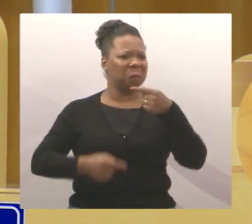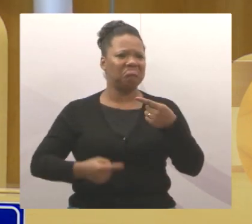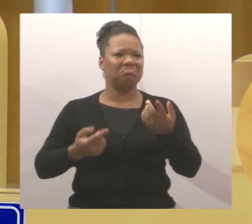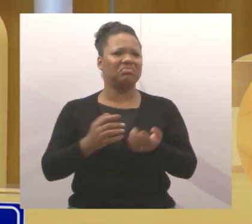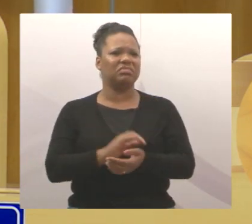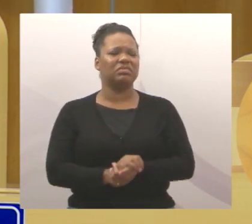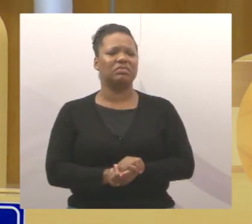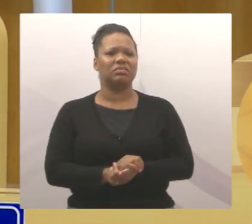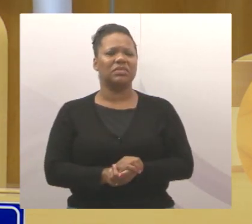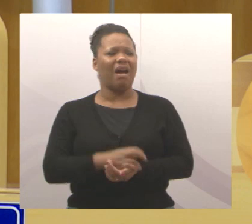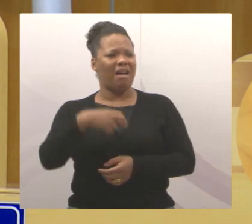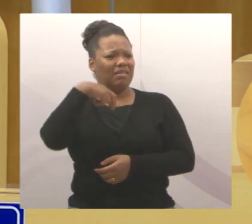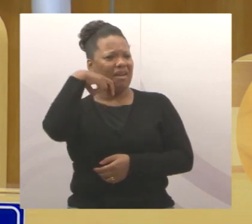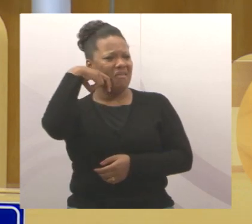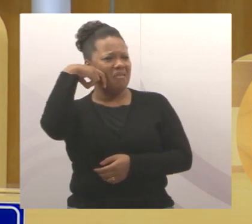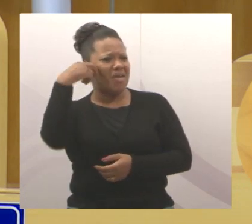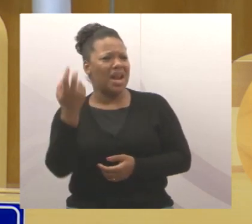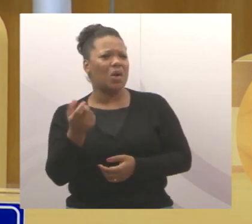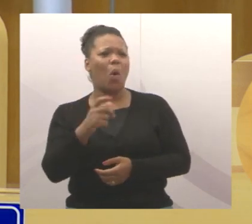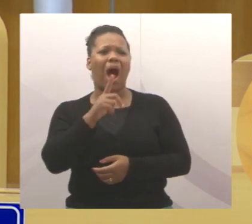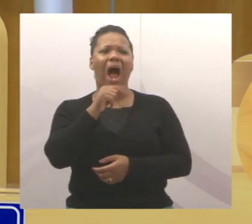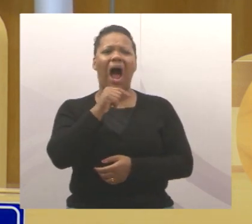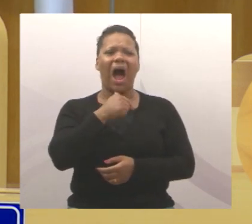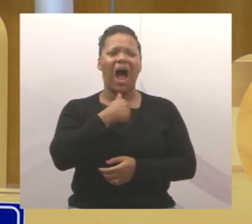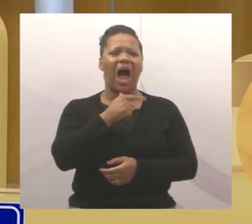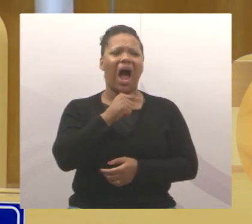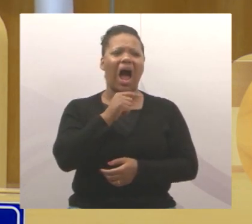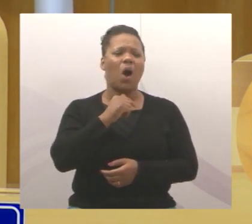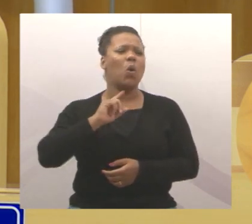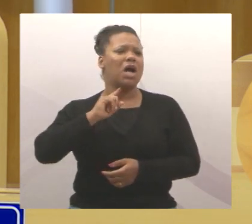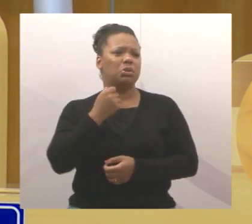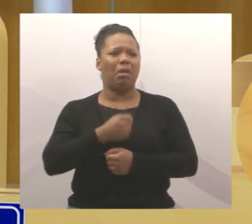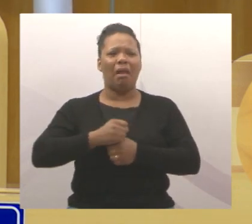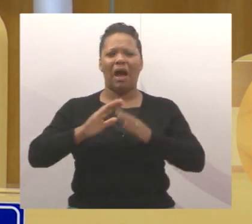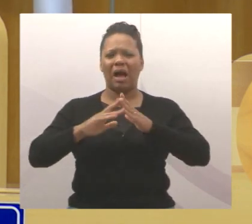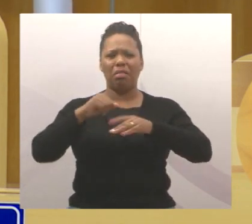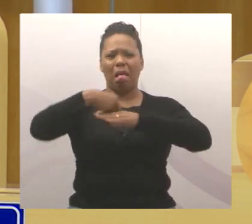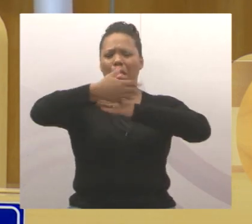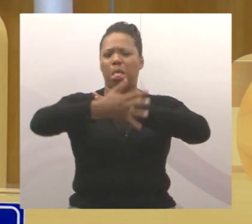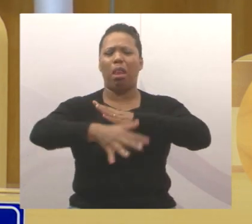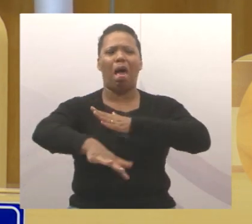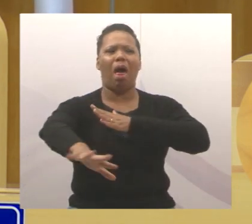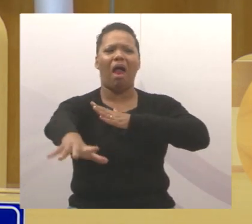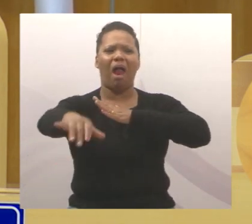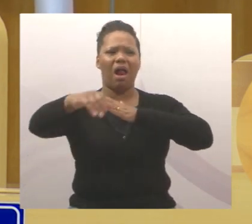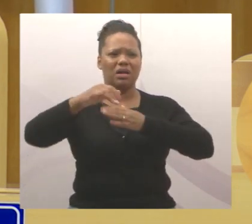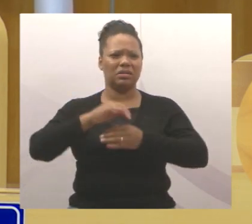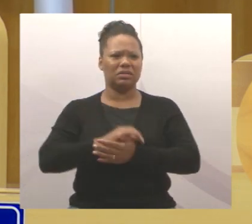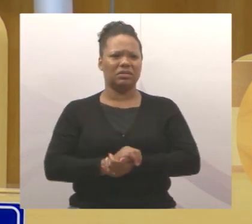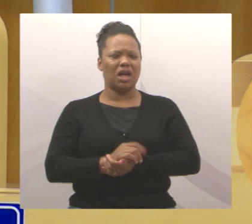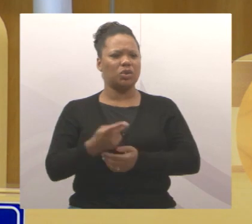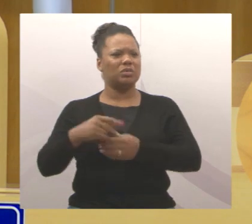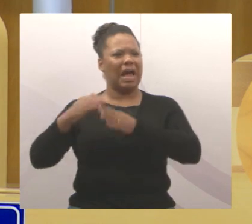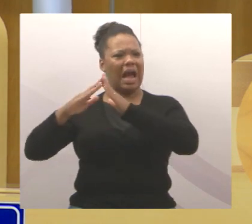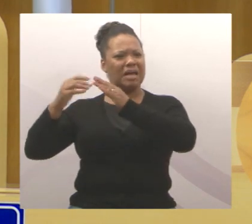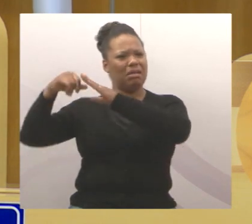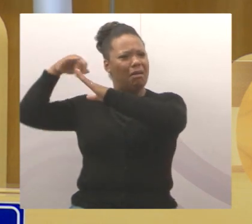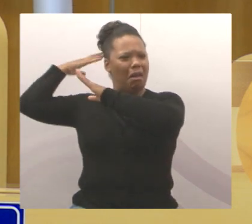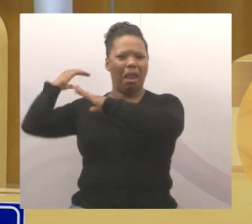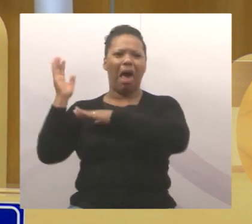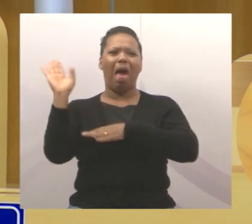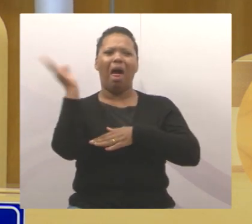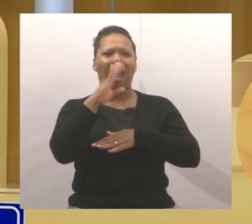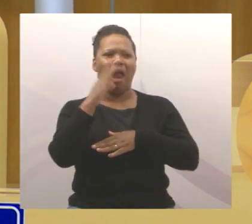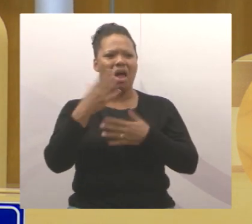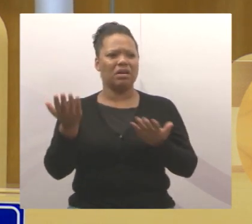situação vexatória, reclamando do esgoto jogado à frente da casa, reclamando do esgoto jogado no seu quintal, e